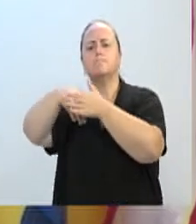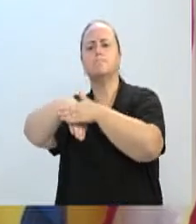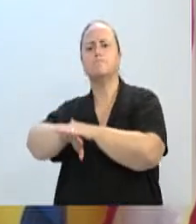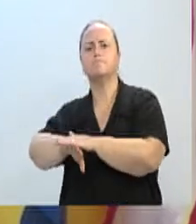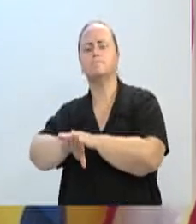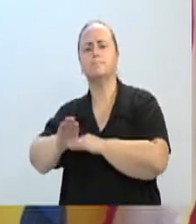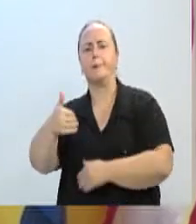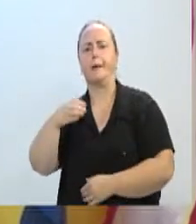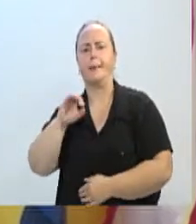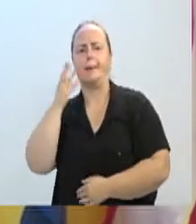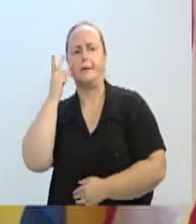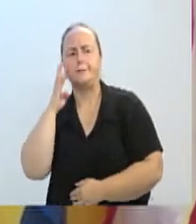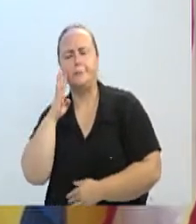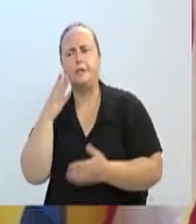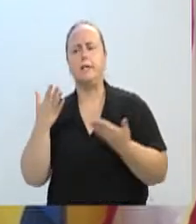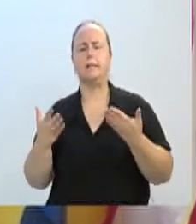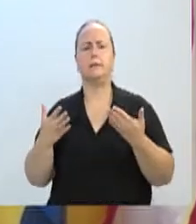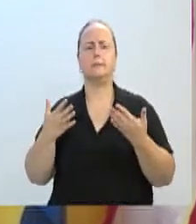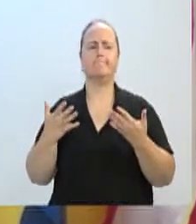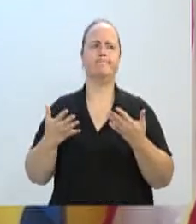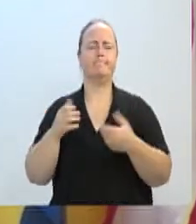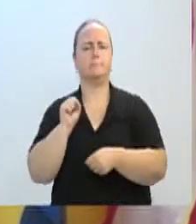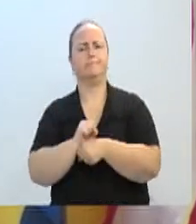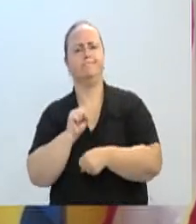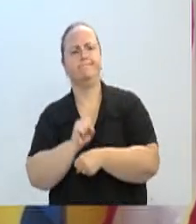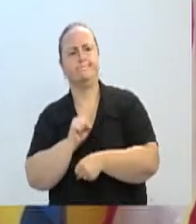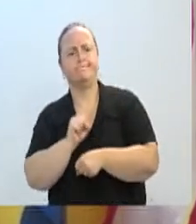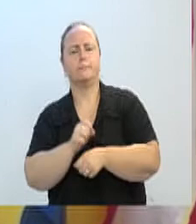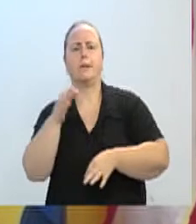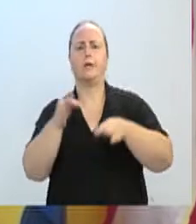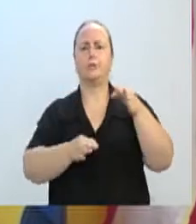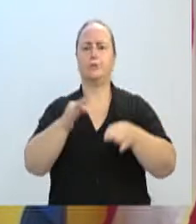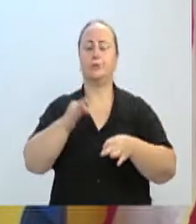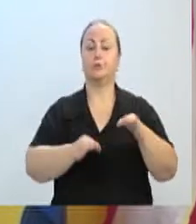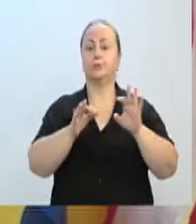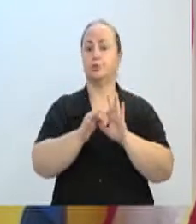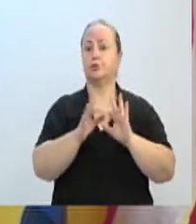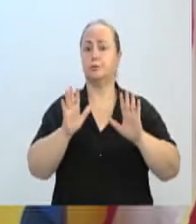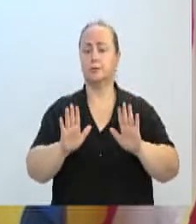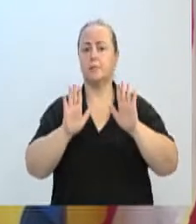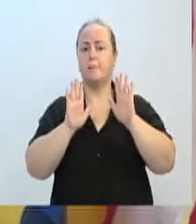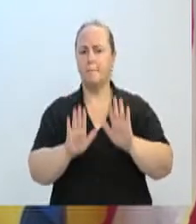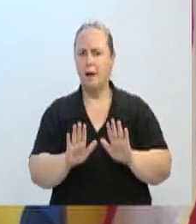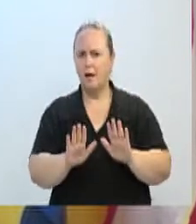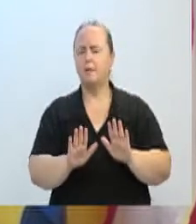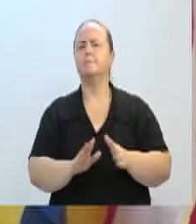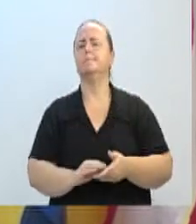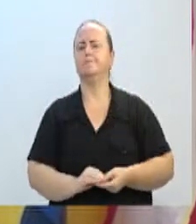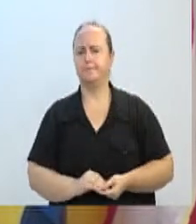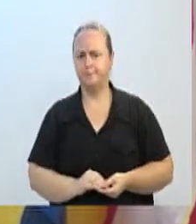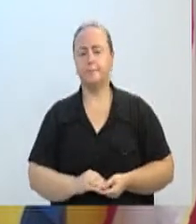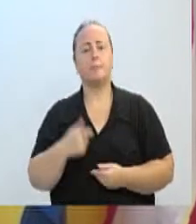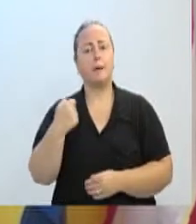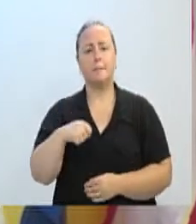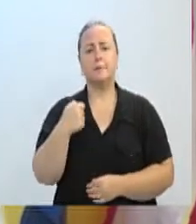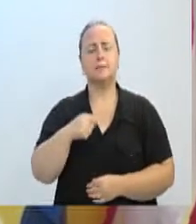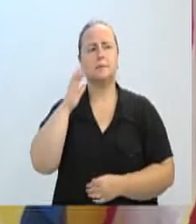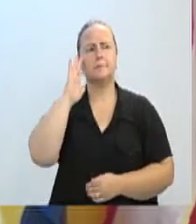dias, tem toda uma dificuldade, tem que entrar na justiça. O que eu quero aqui é que seja criado algo nesse sentido, uma